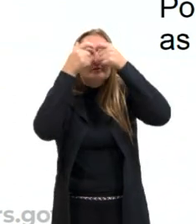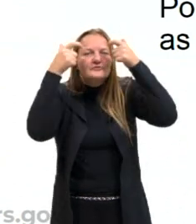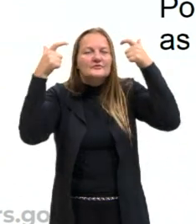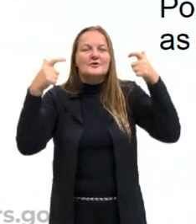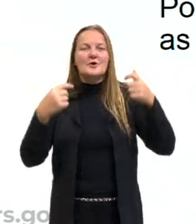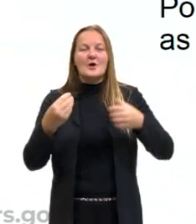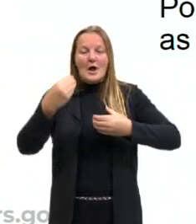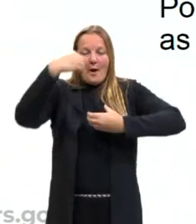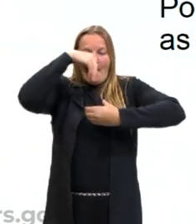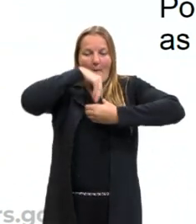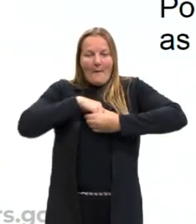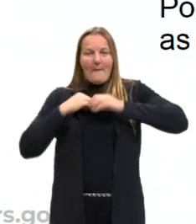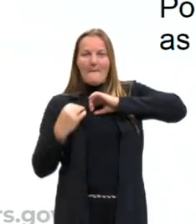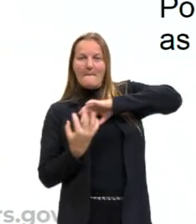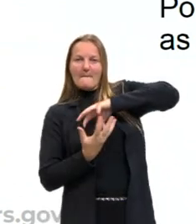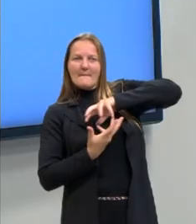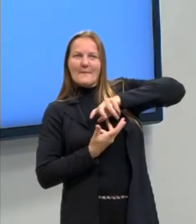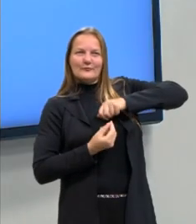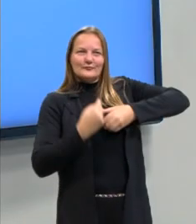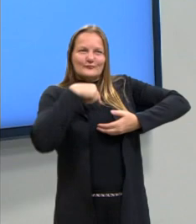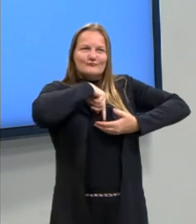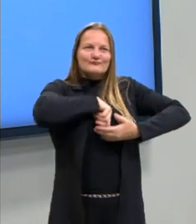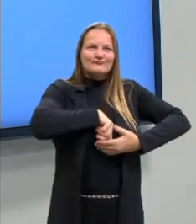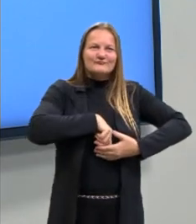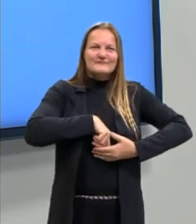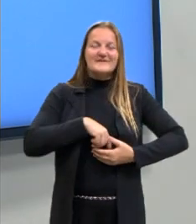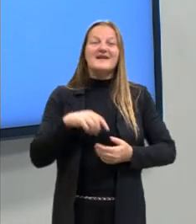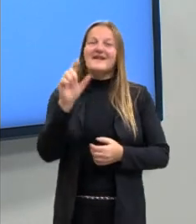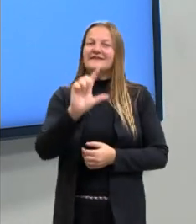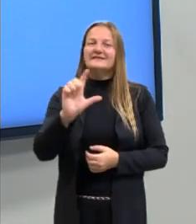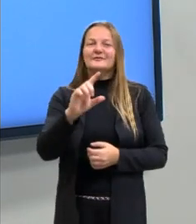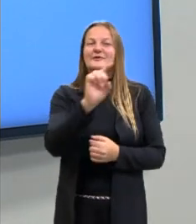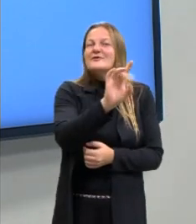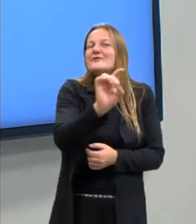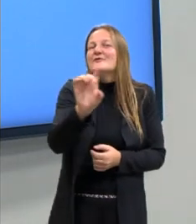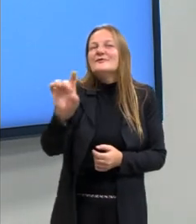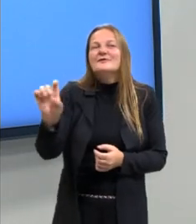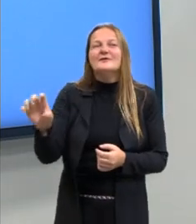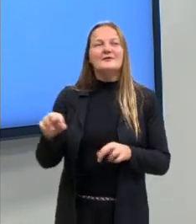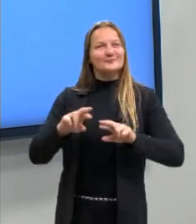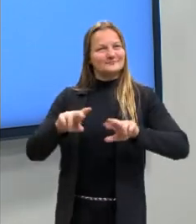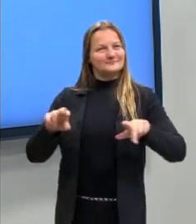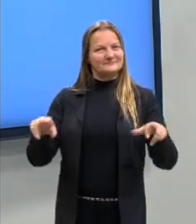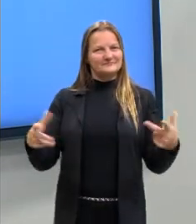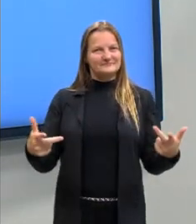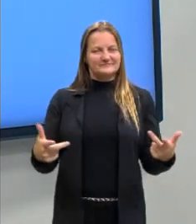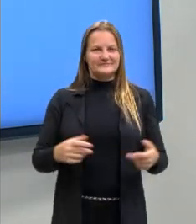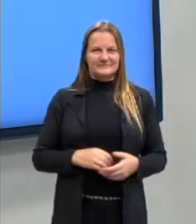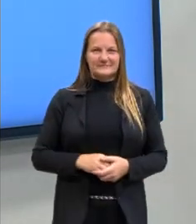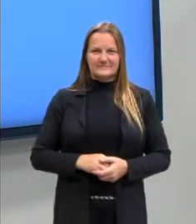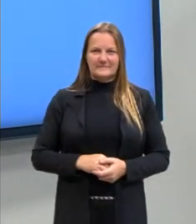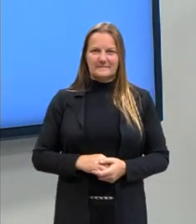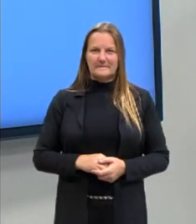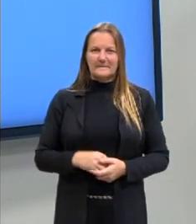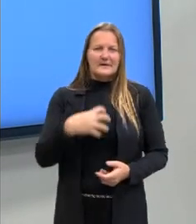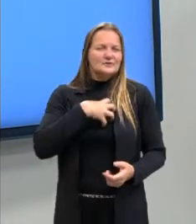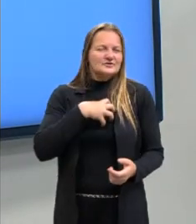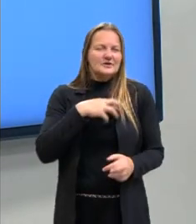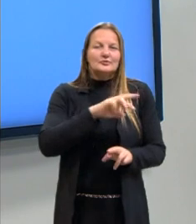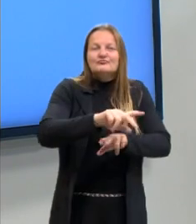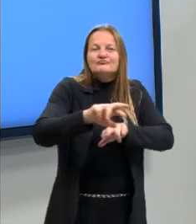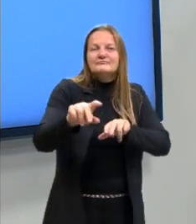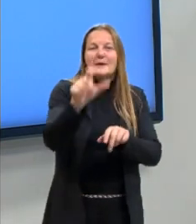o seu mundo interior então para cada pessoa literatura ela funciona de uma maneira diferente ela funciona de uma maneira